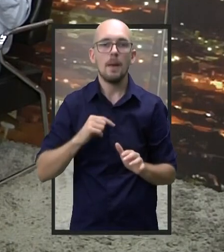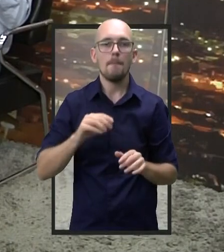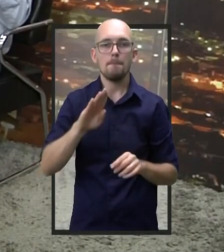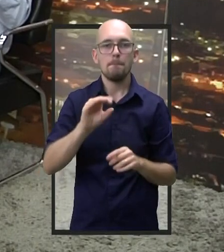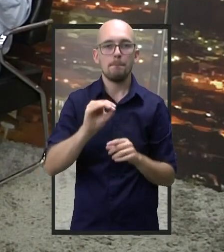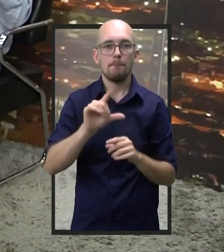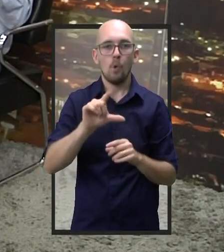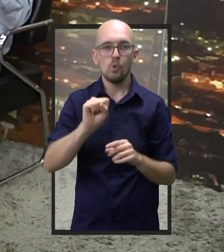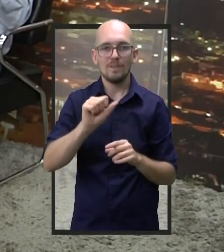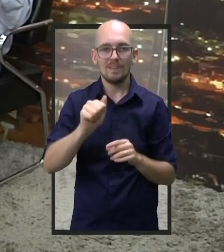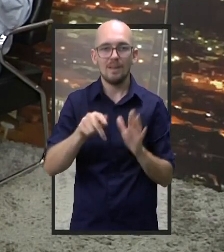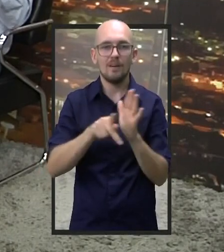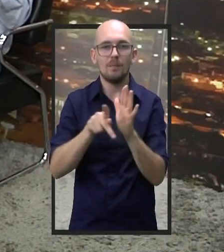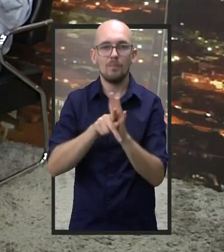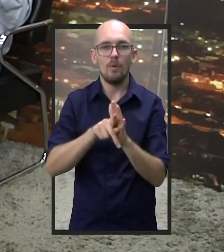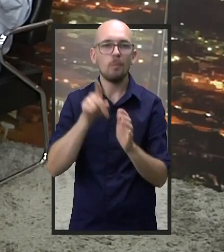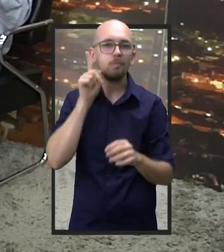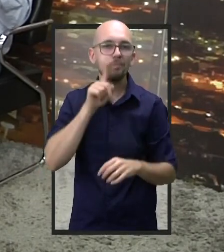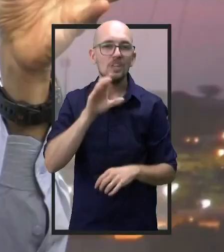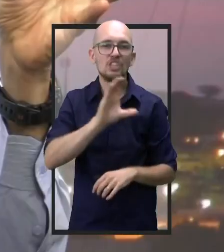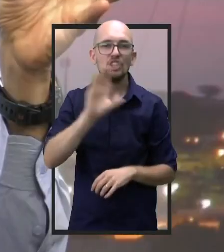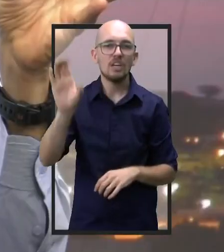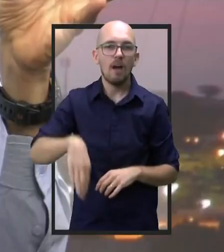Que é uma de Chicago e outra de